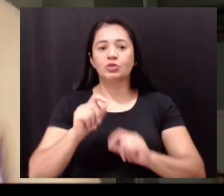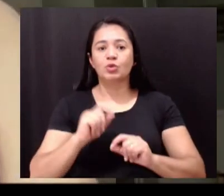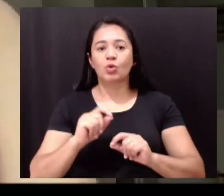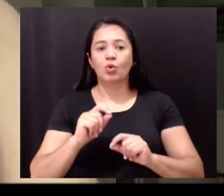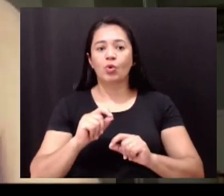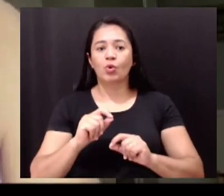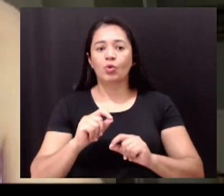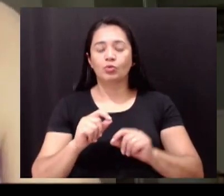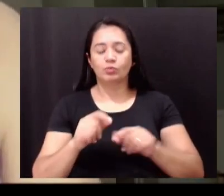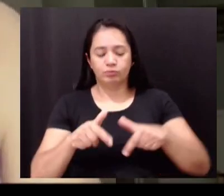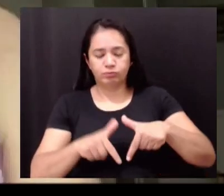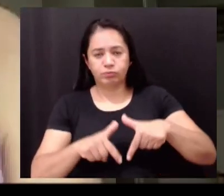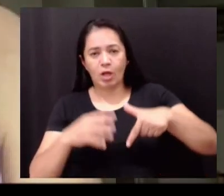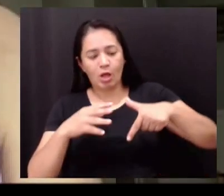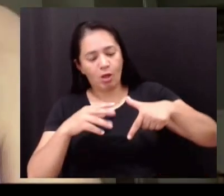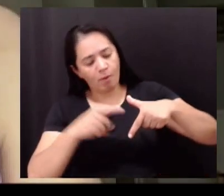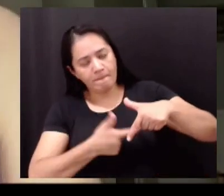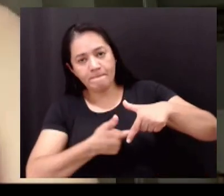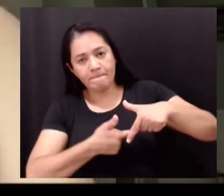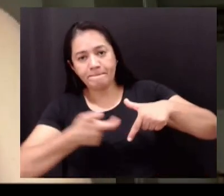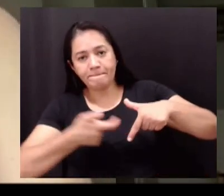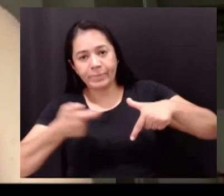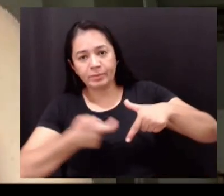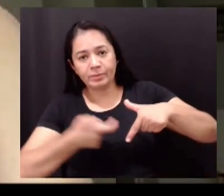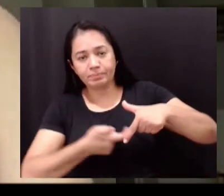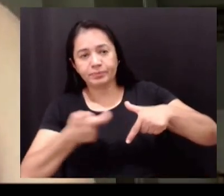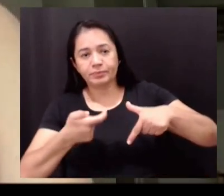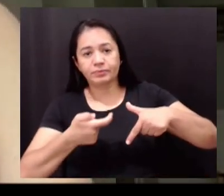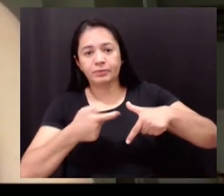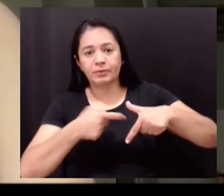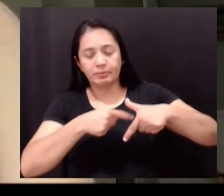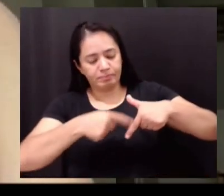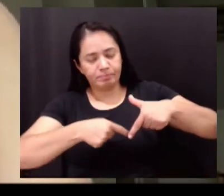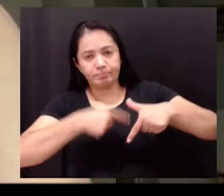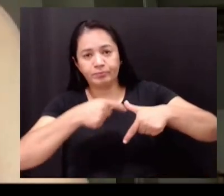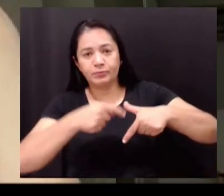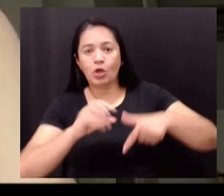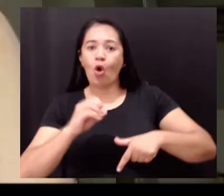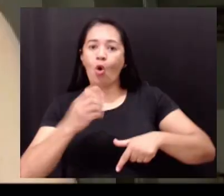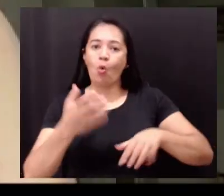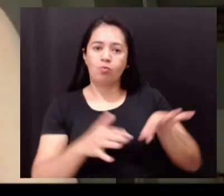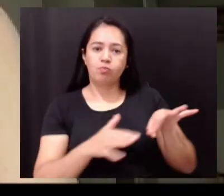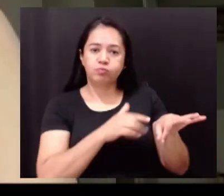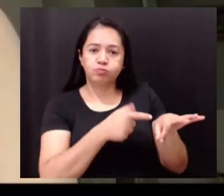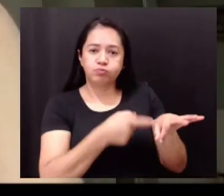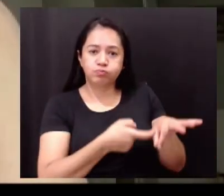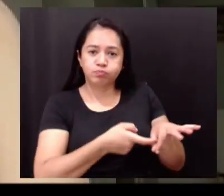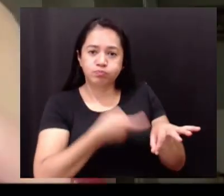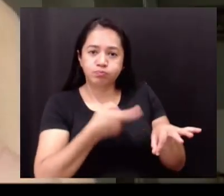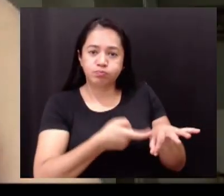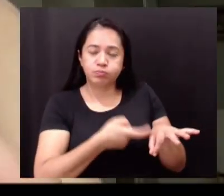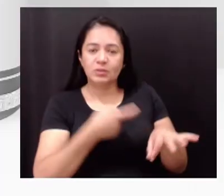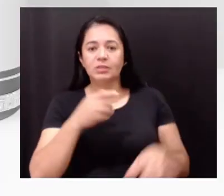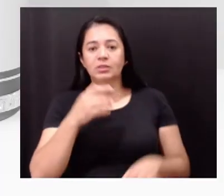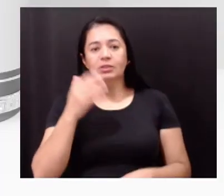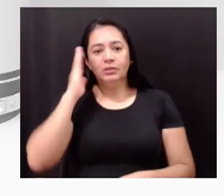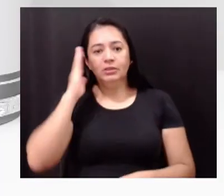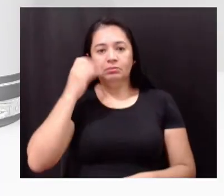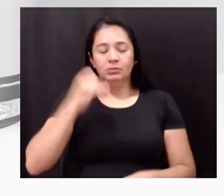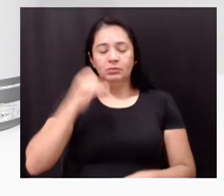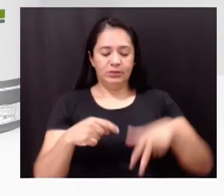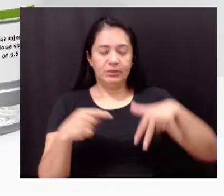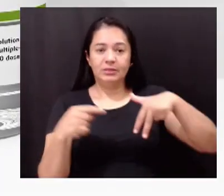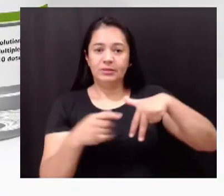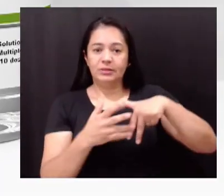útero e pode ser feito também na parede vaginal ou na vulva, para identificar se essa paciente tem ali o vírus